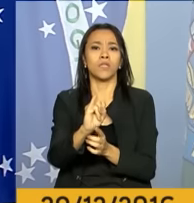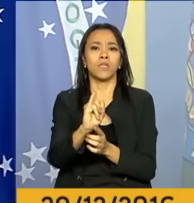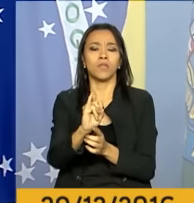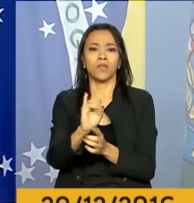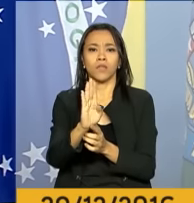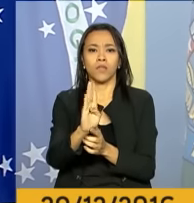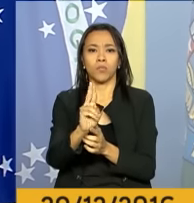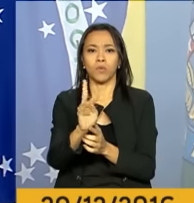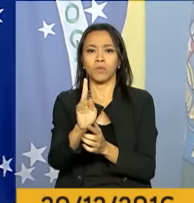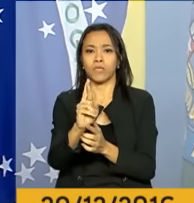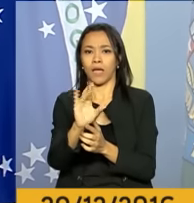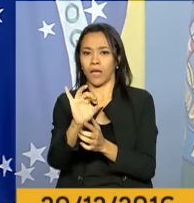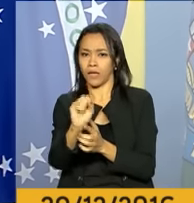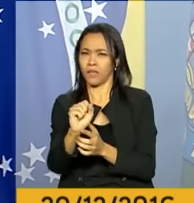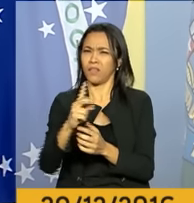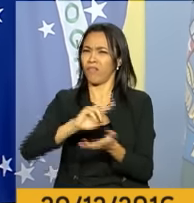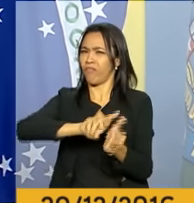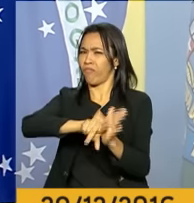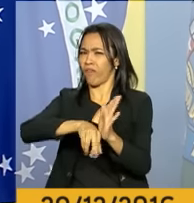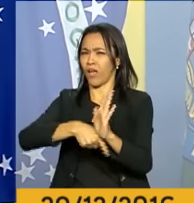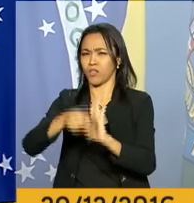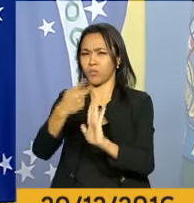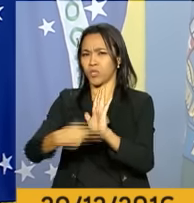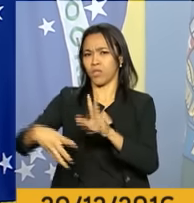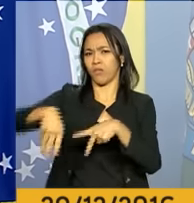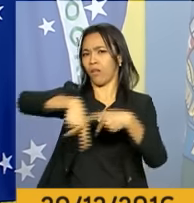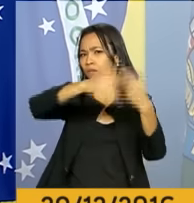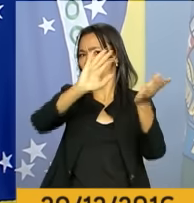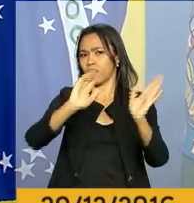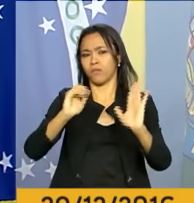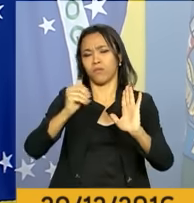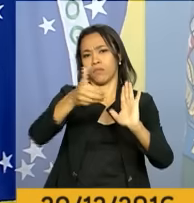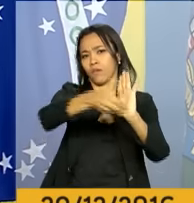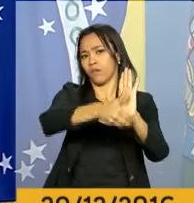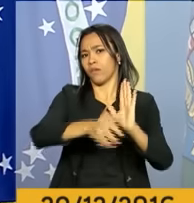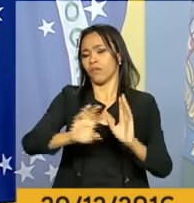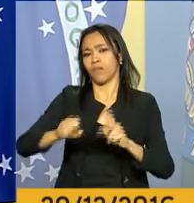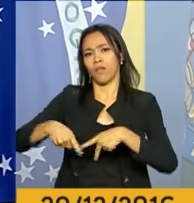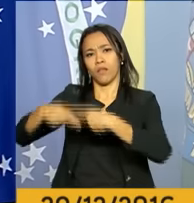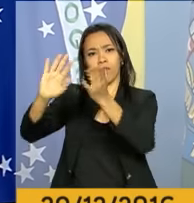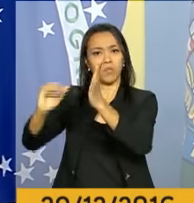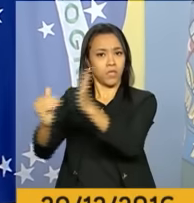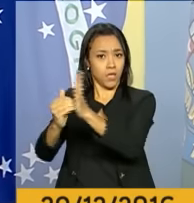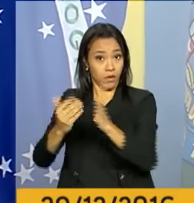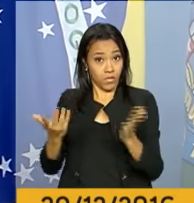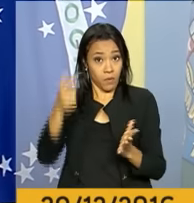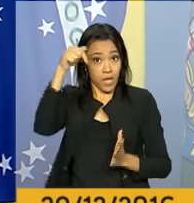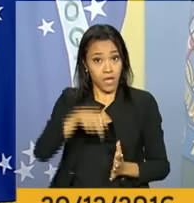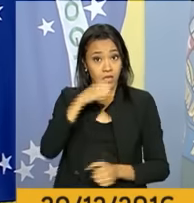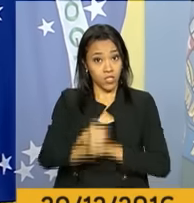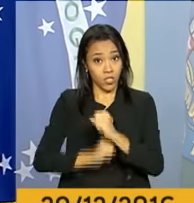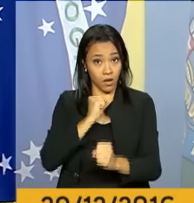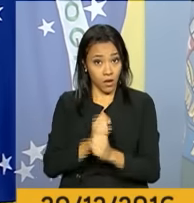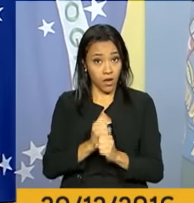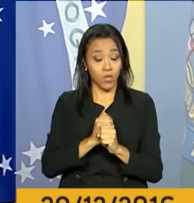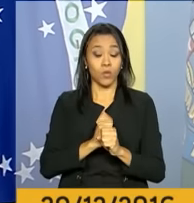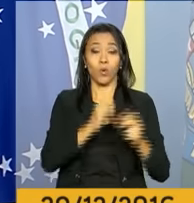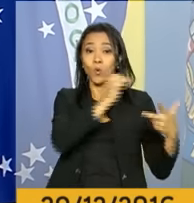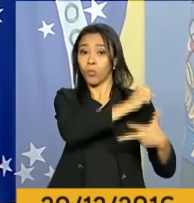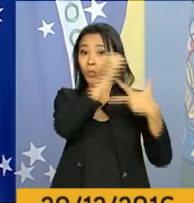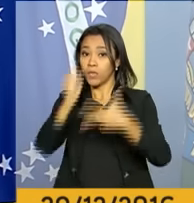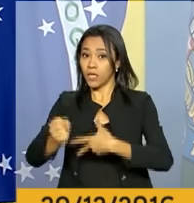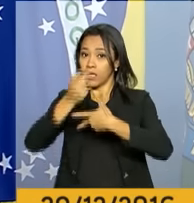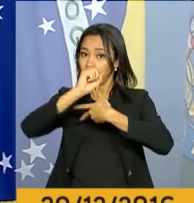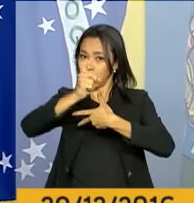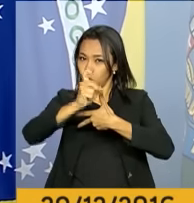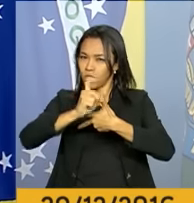eh tanto no senado como na Câmara Federal mas agora o Executivo Neste ano vai empenhar-se na reforma